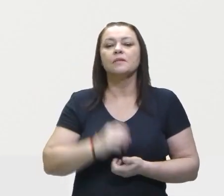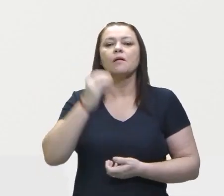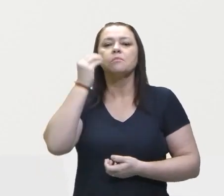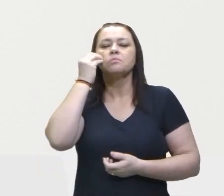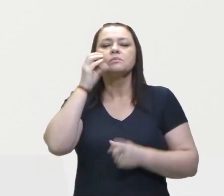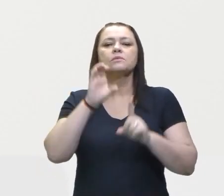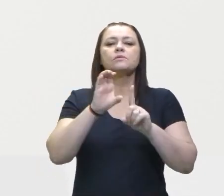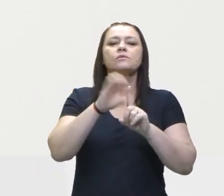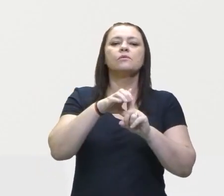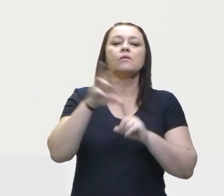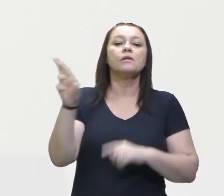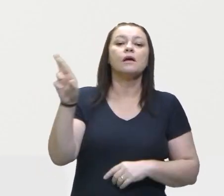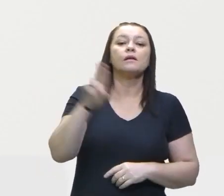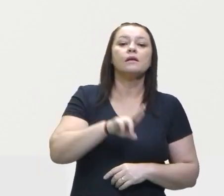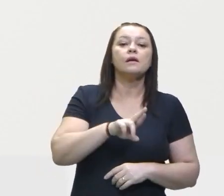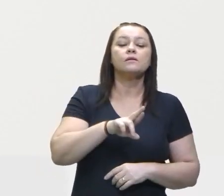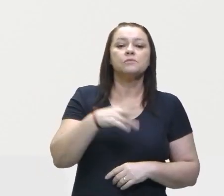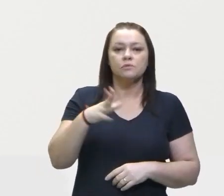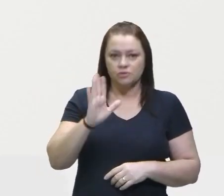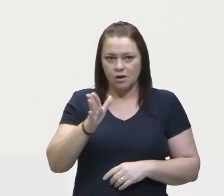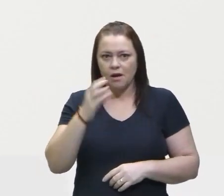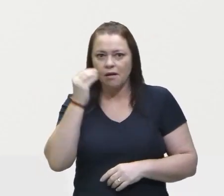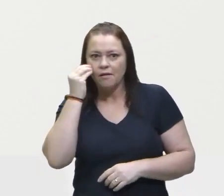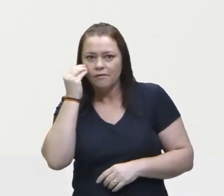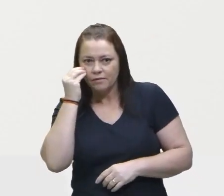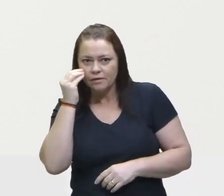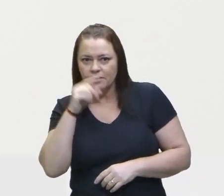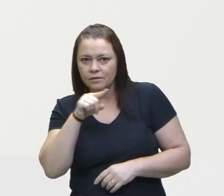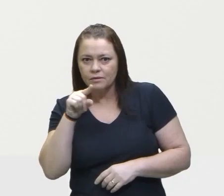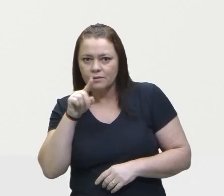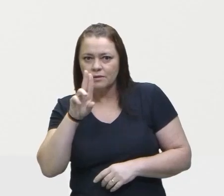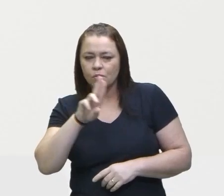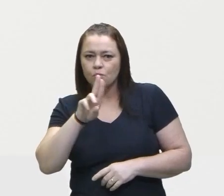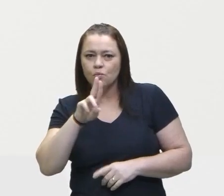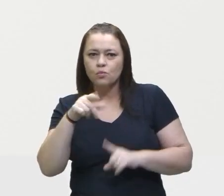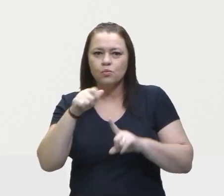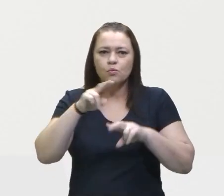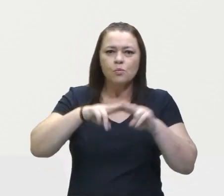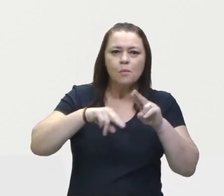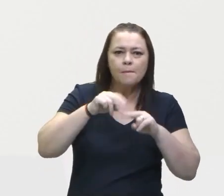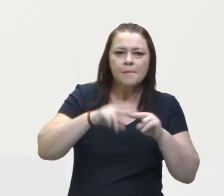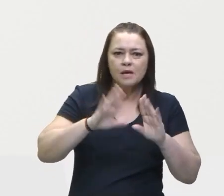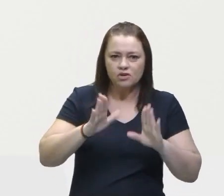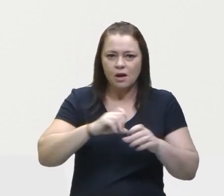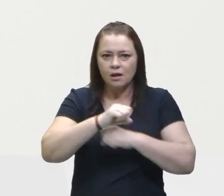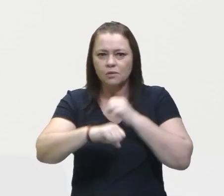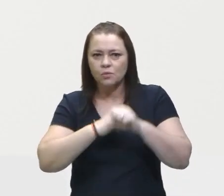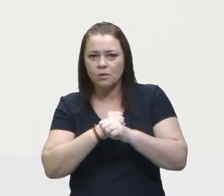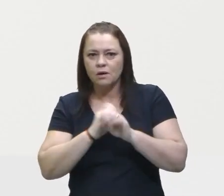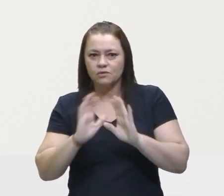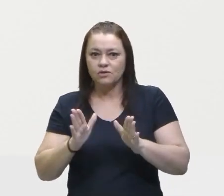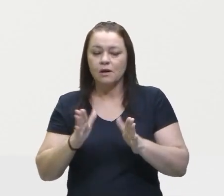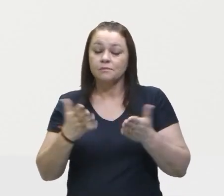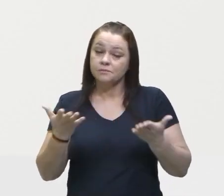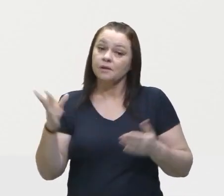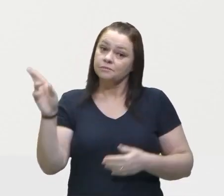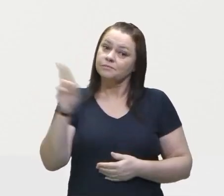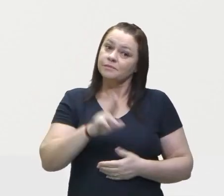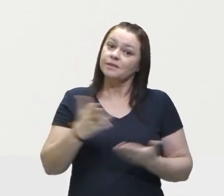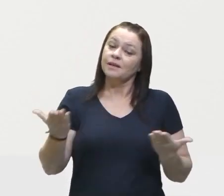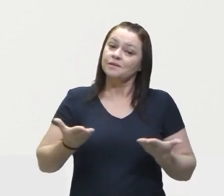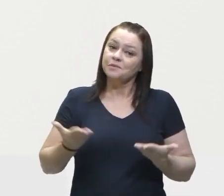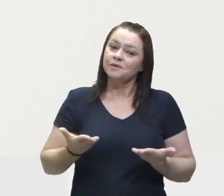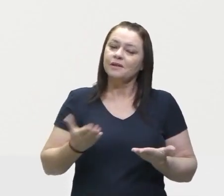calendário abaixo e responda. Observaram? Olharam o nome do mês, do ano? Então vamos responder agora